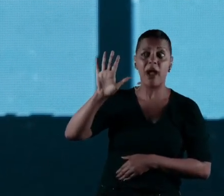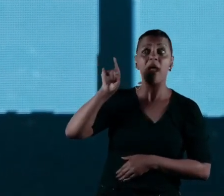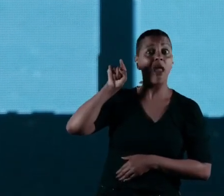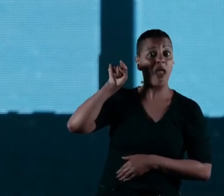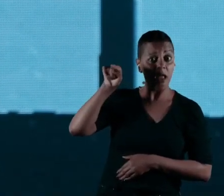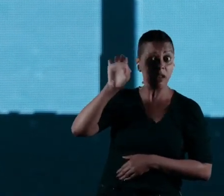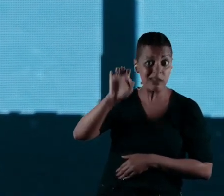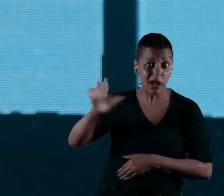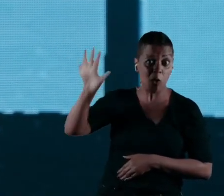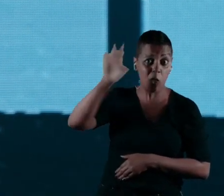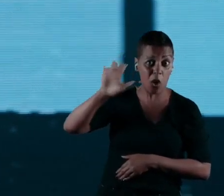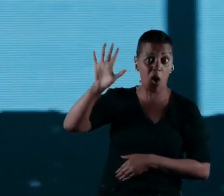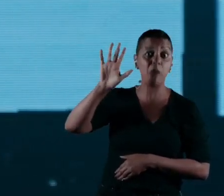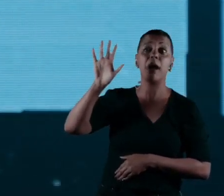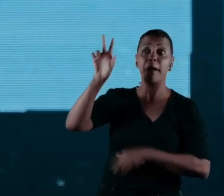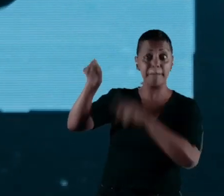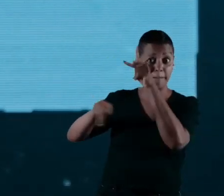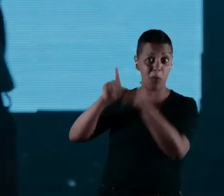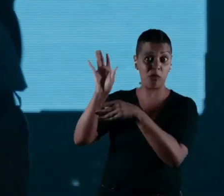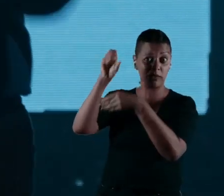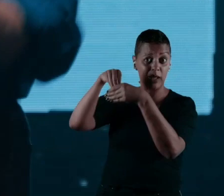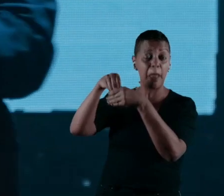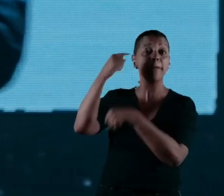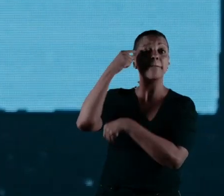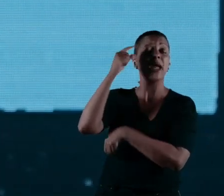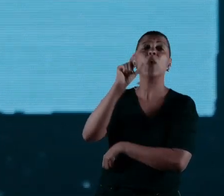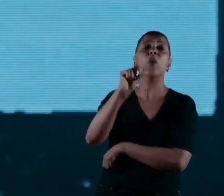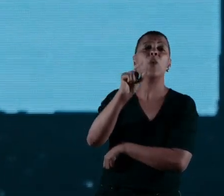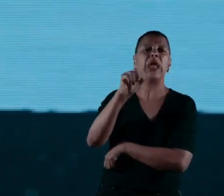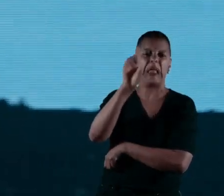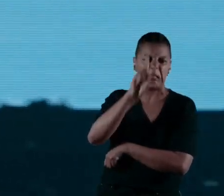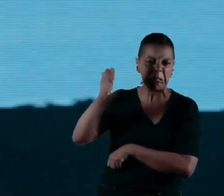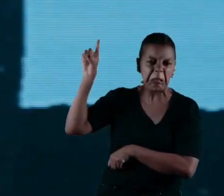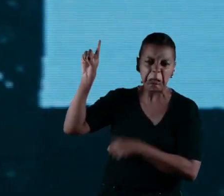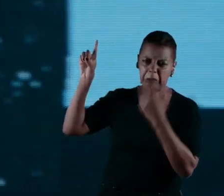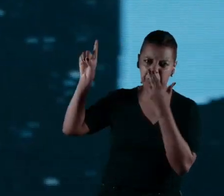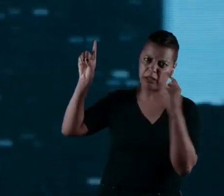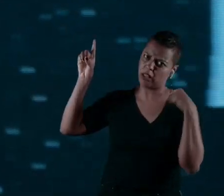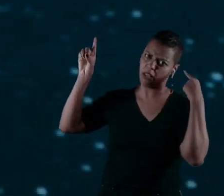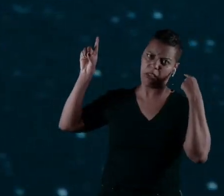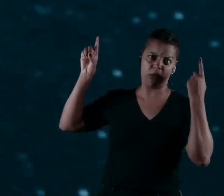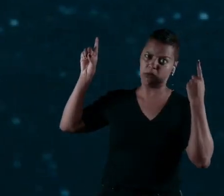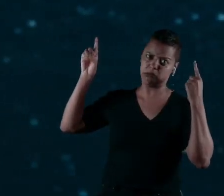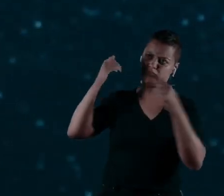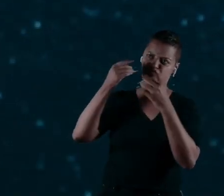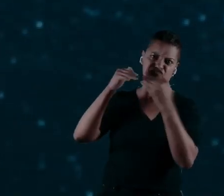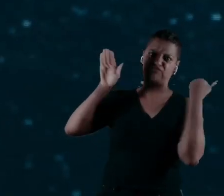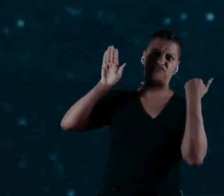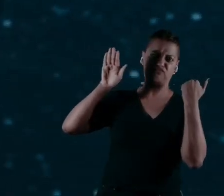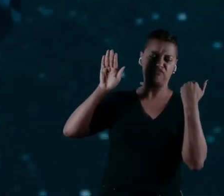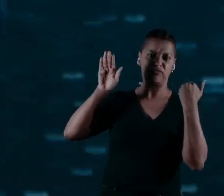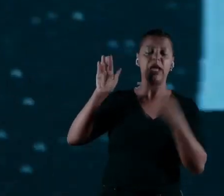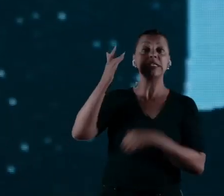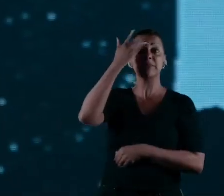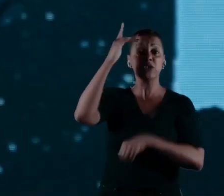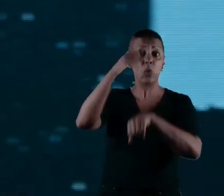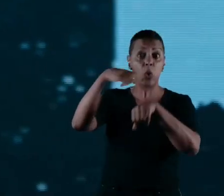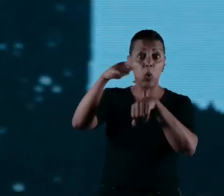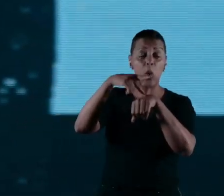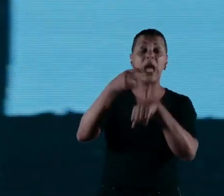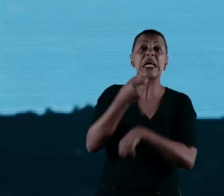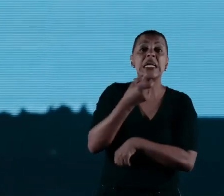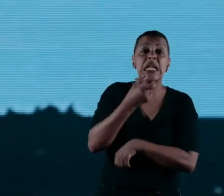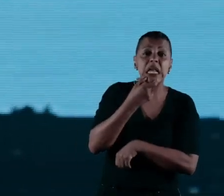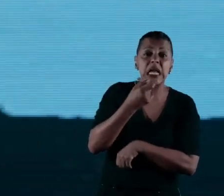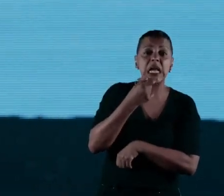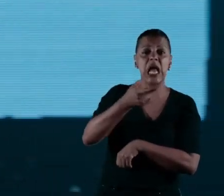para as pessoas. Os nossos discípulos que estão na Alemanha, na França, na Inglaterra, quando alguém fala de